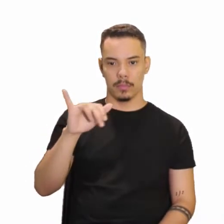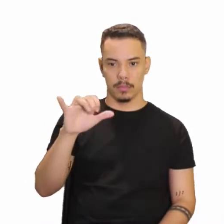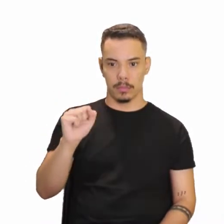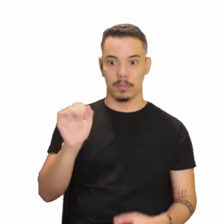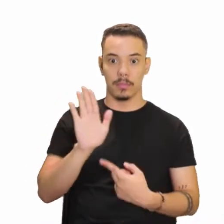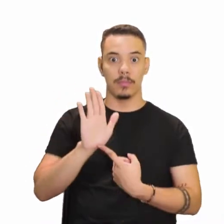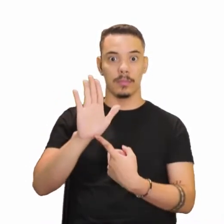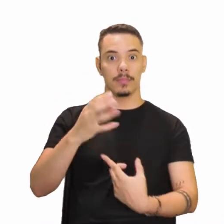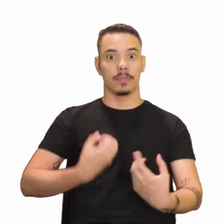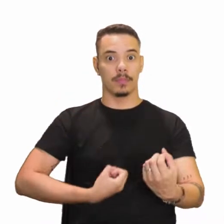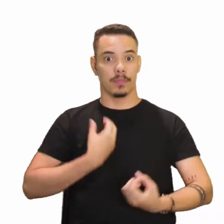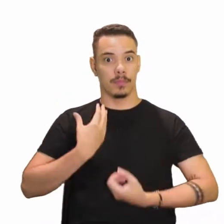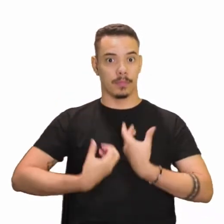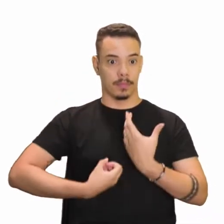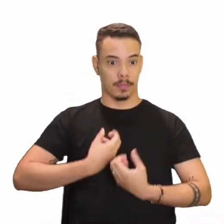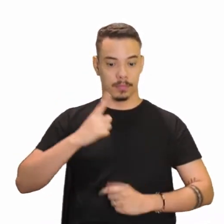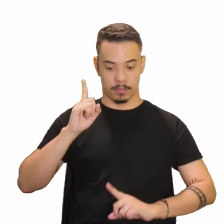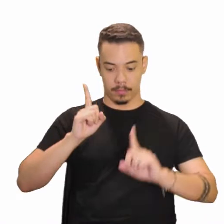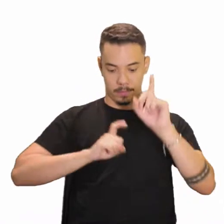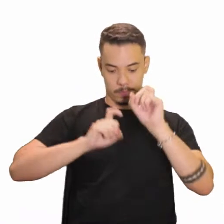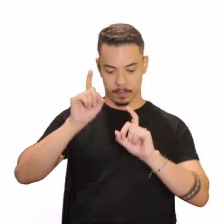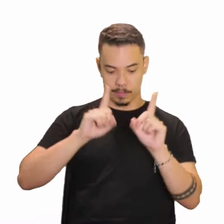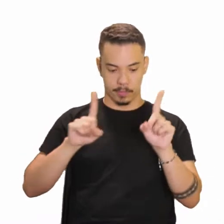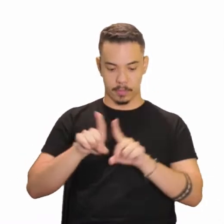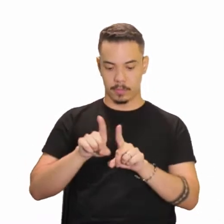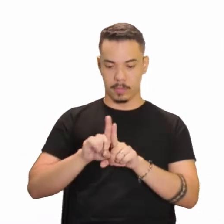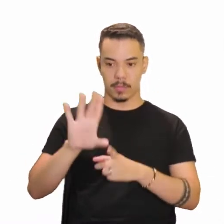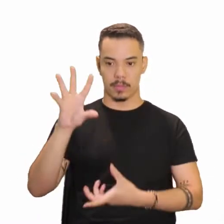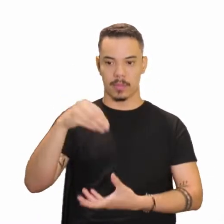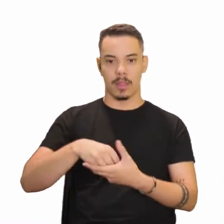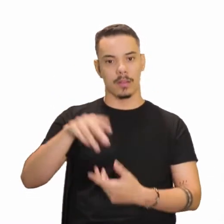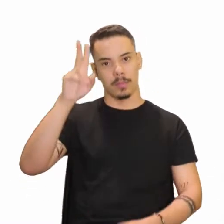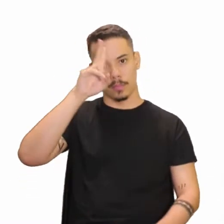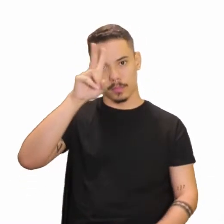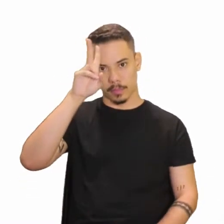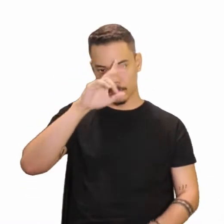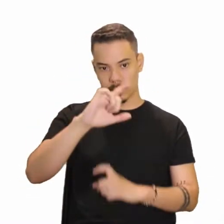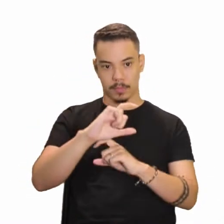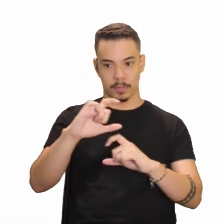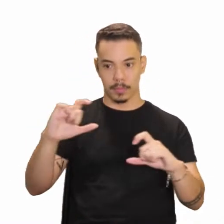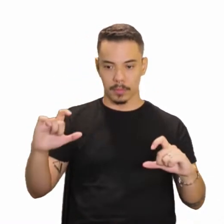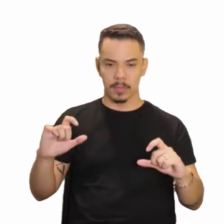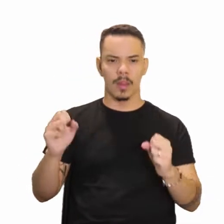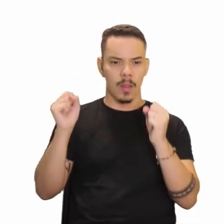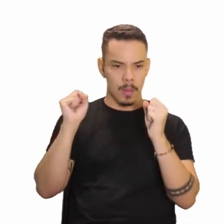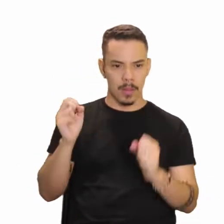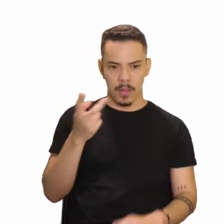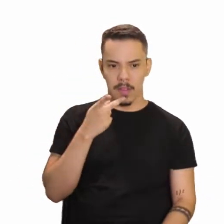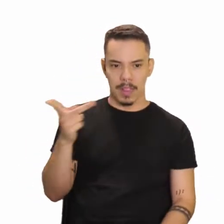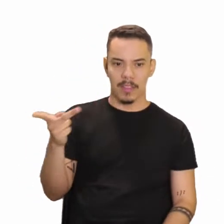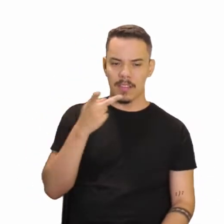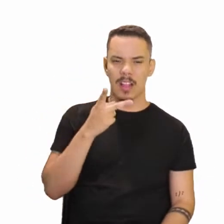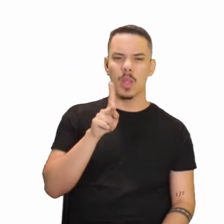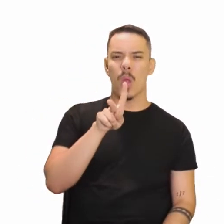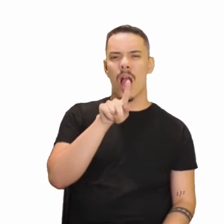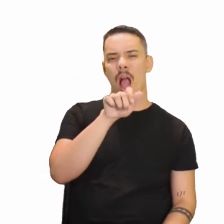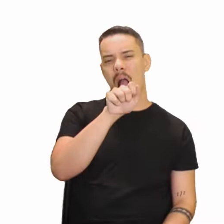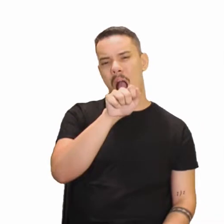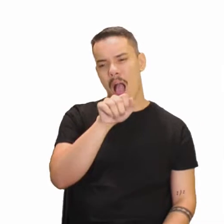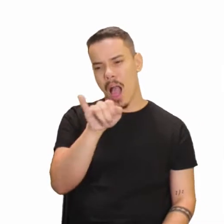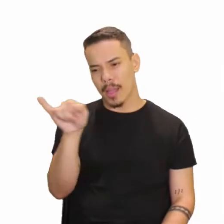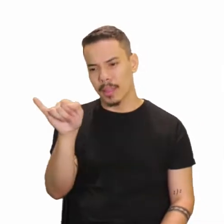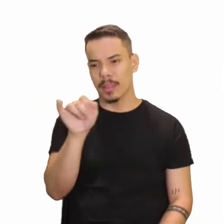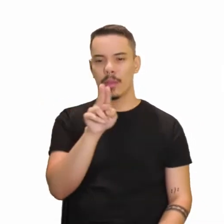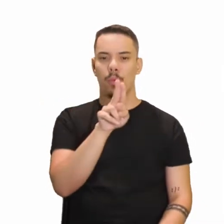expressividade as histórias em quadrinho ó aqui neste primeiro eu posso dizer que ele tá dizendo ai ui